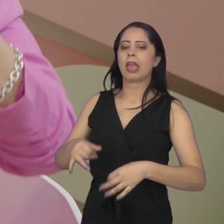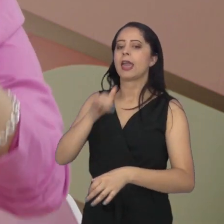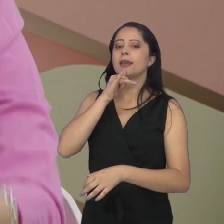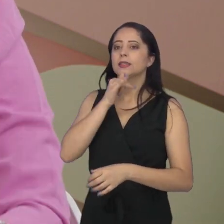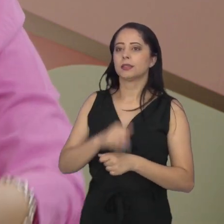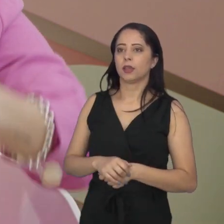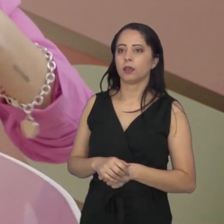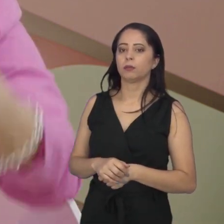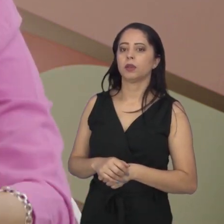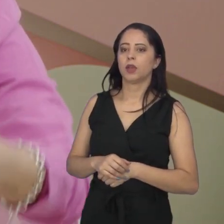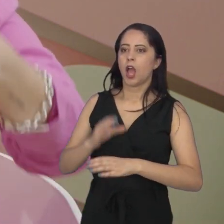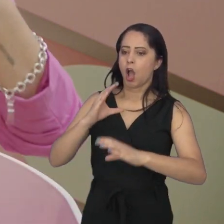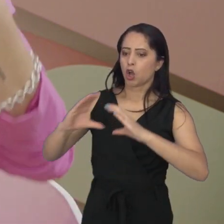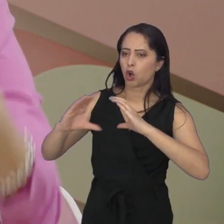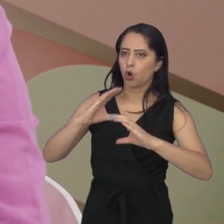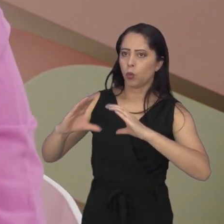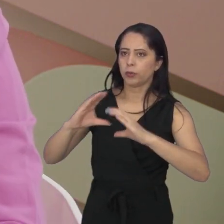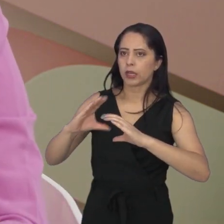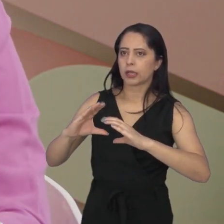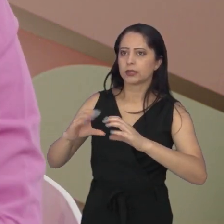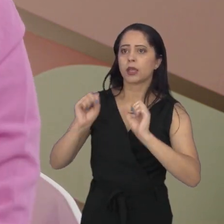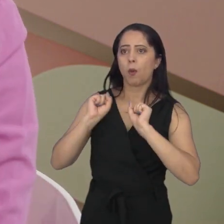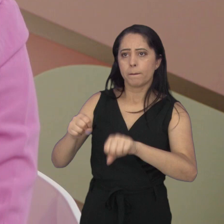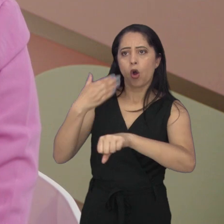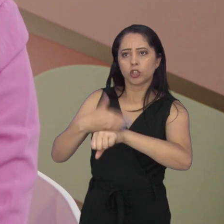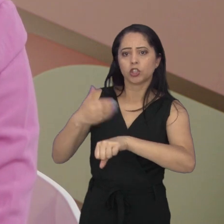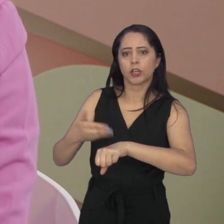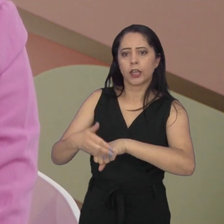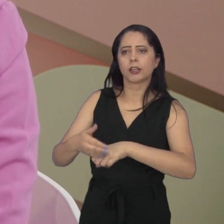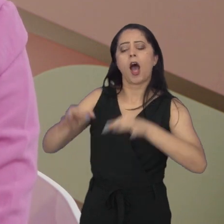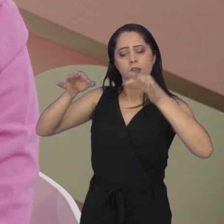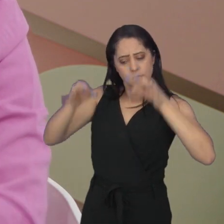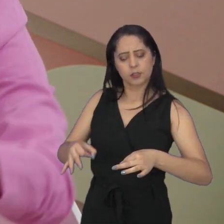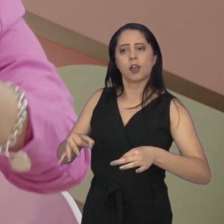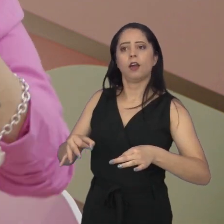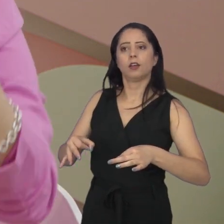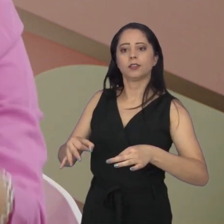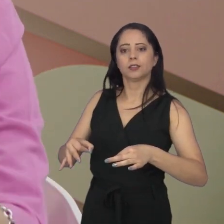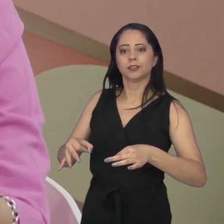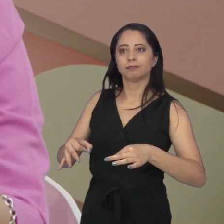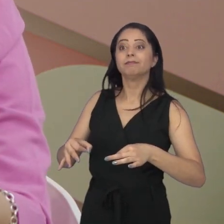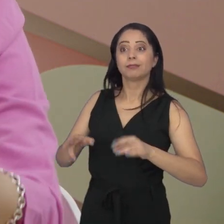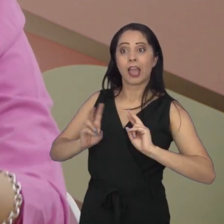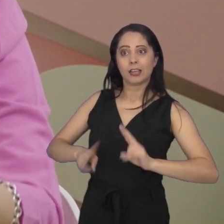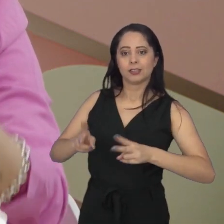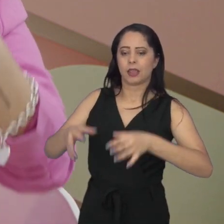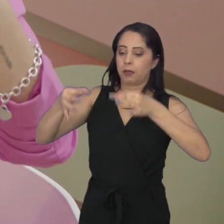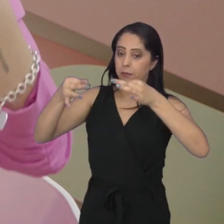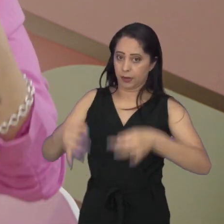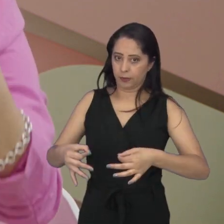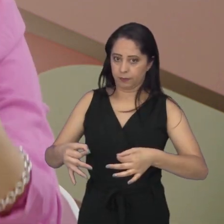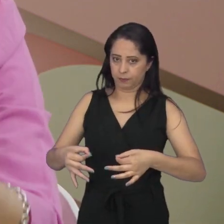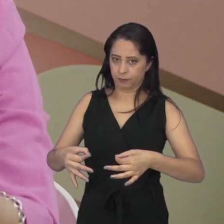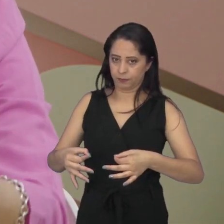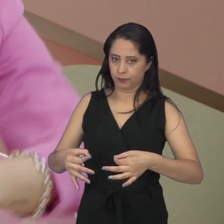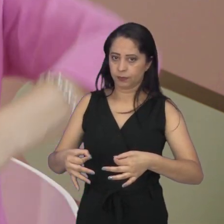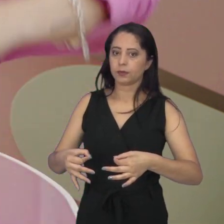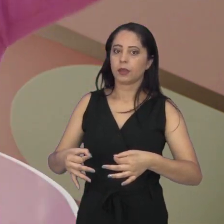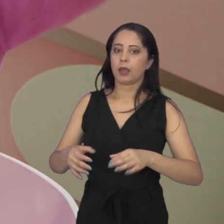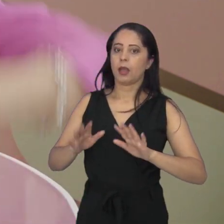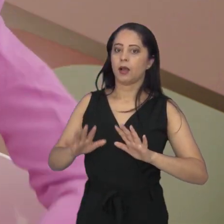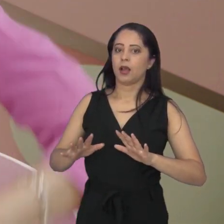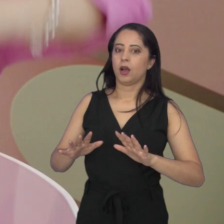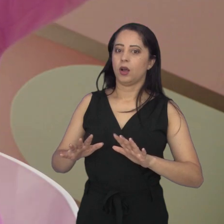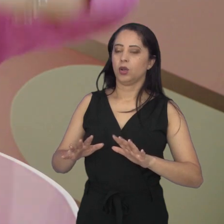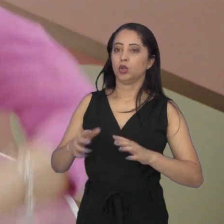a comunicação é treinável. De Ótimo. cima para baixo, com a mão rígida. Lembrando, é rígido, mas não